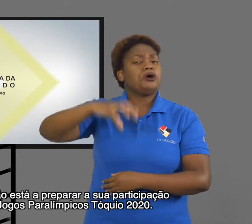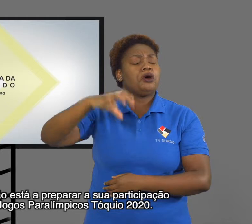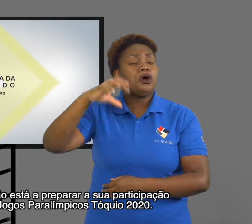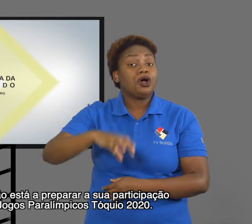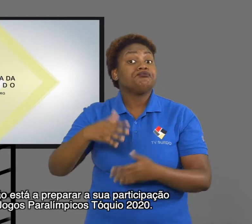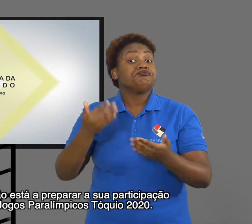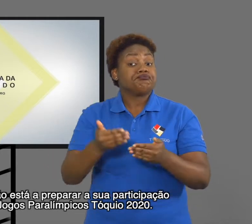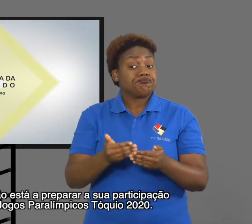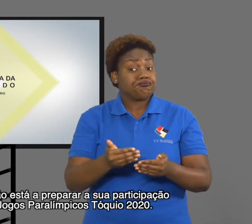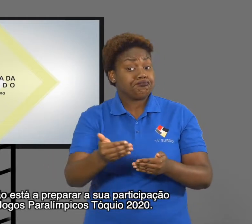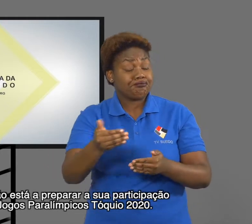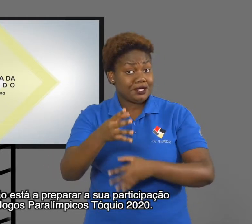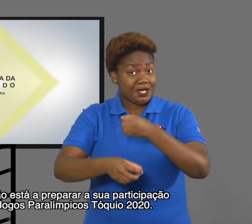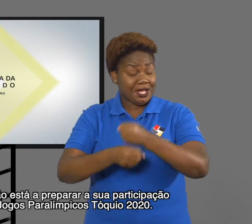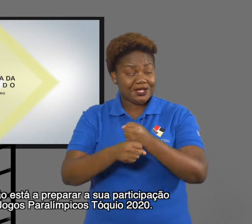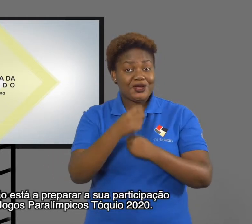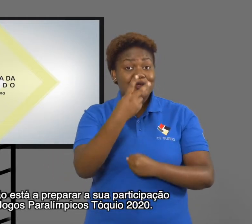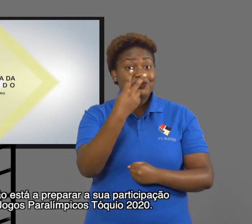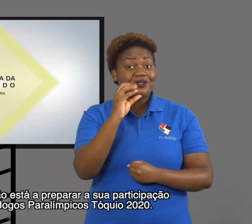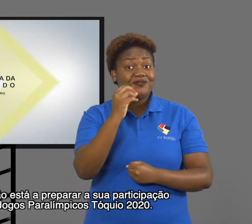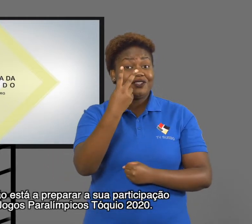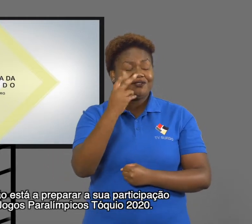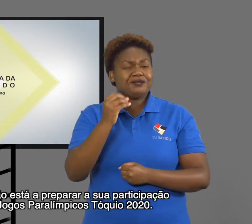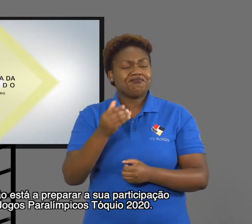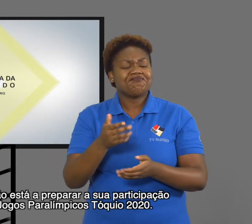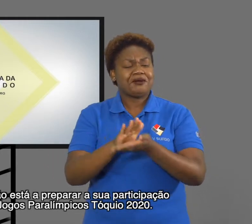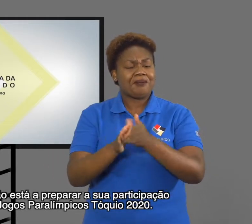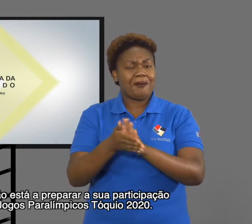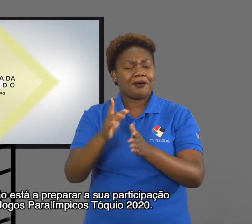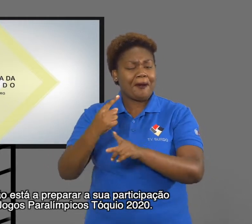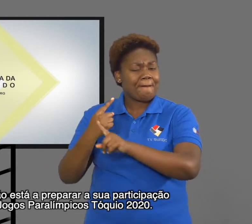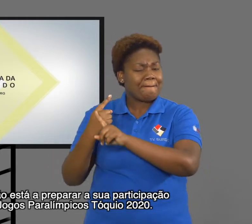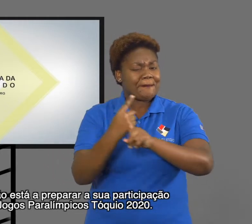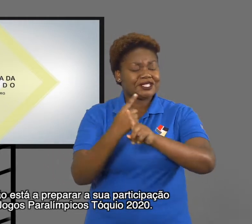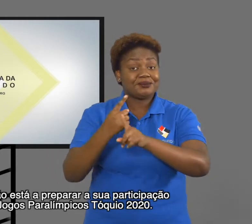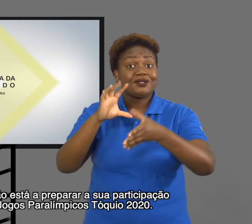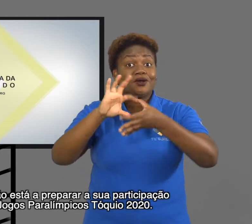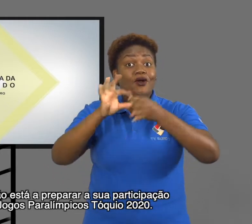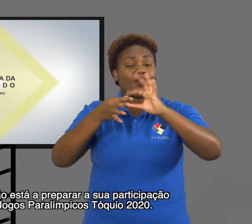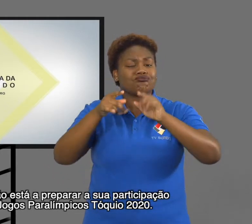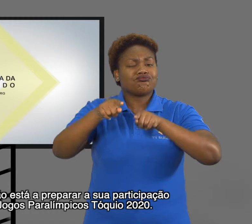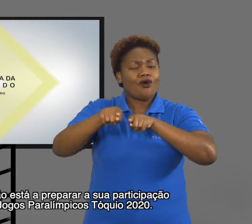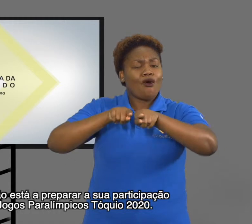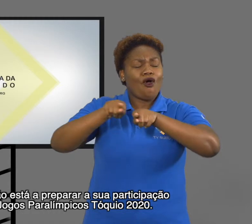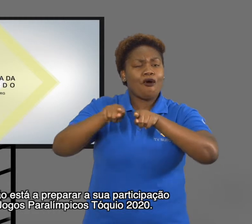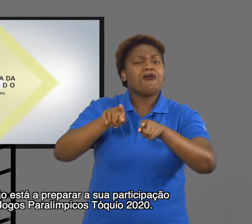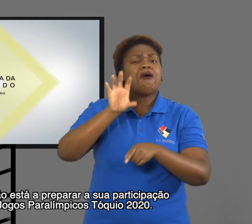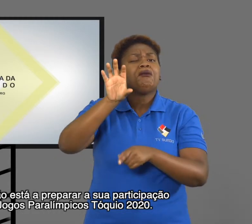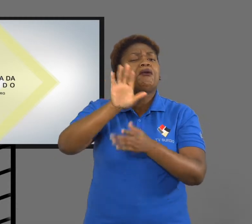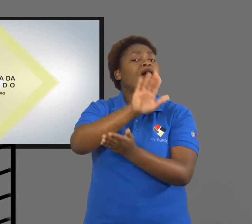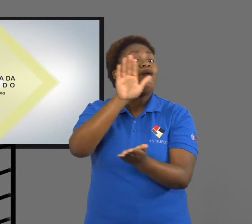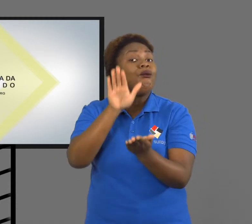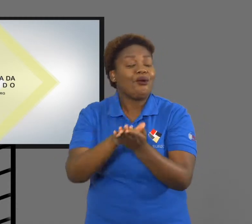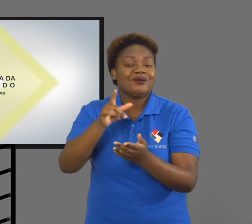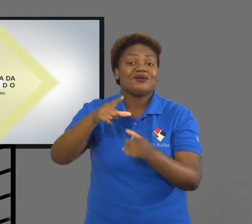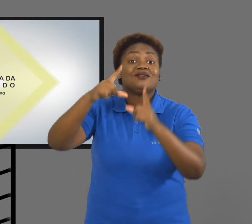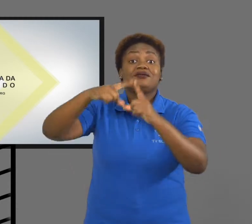Peter Roldão está a preparar a sua participação para os Jogos Paralímpicos Tóquio 2020.